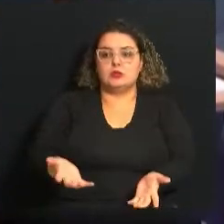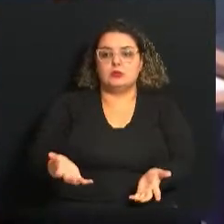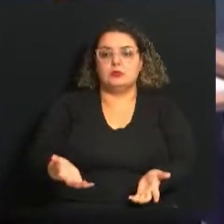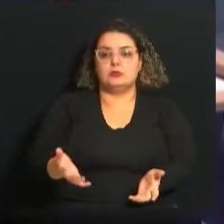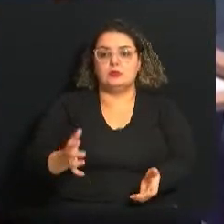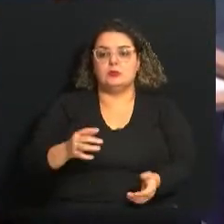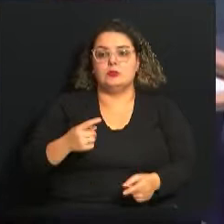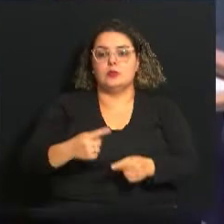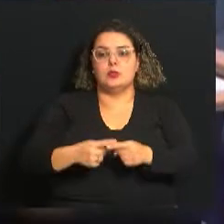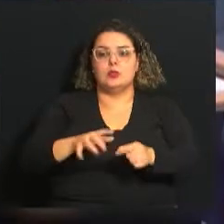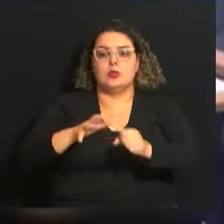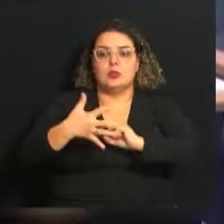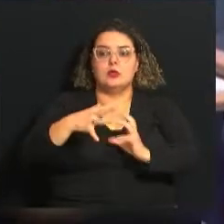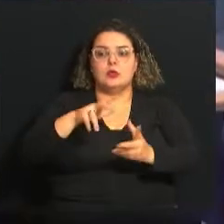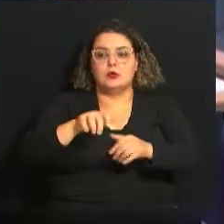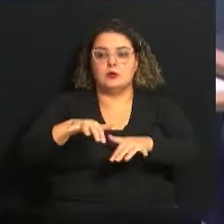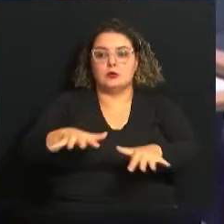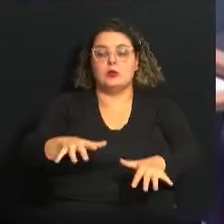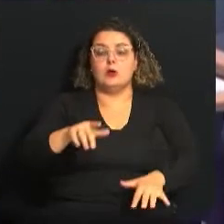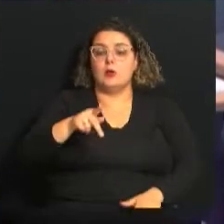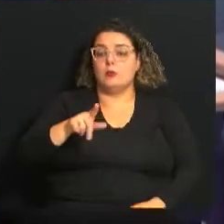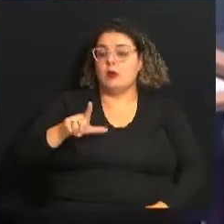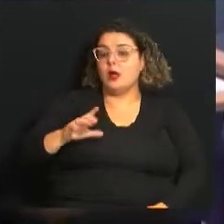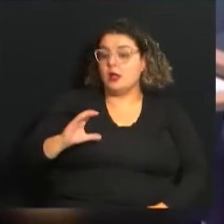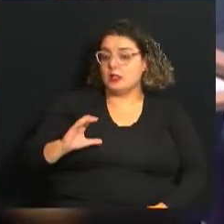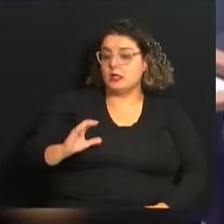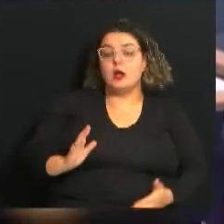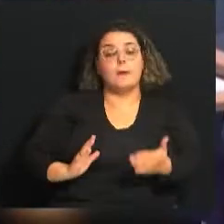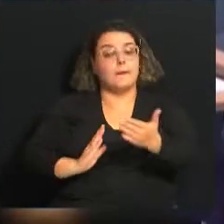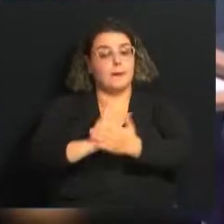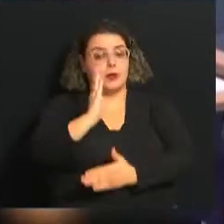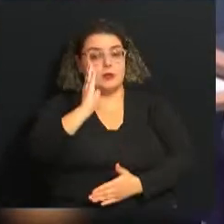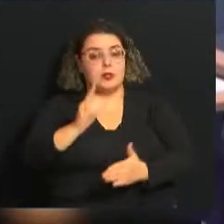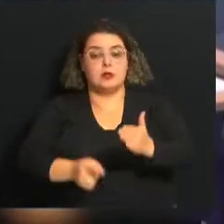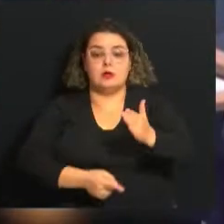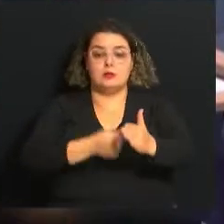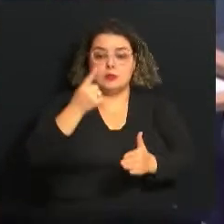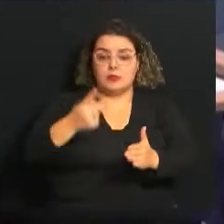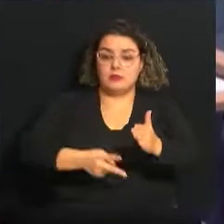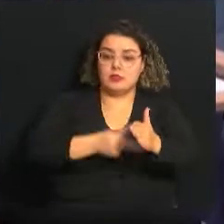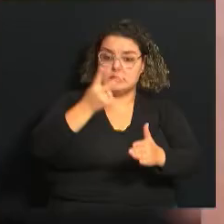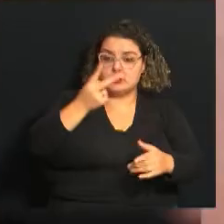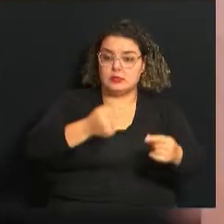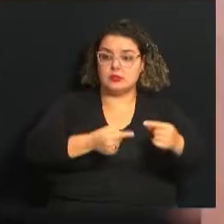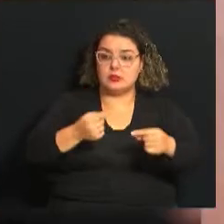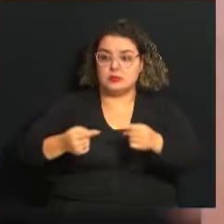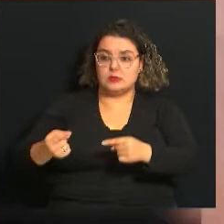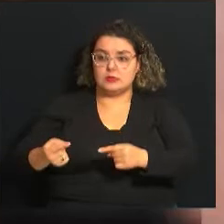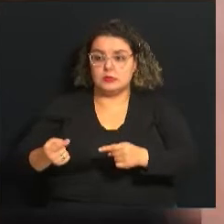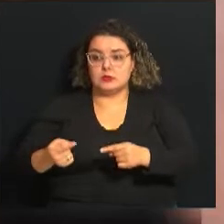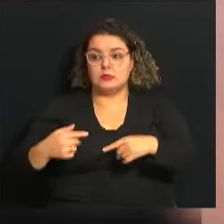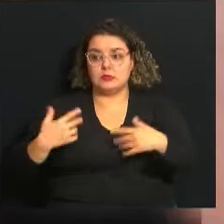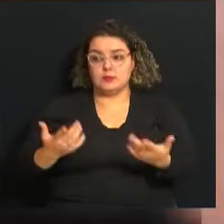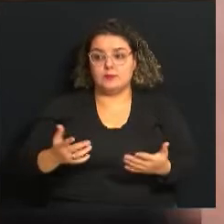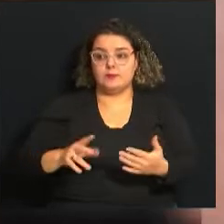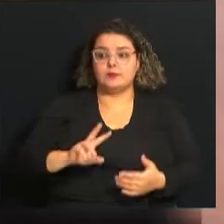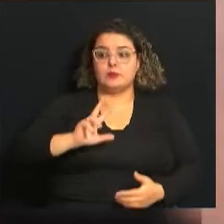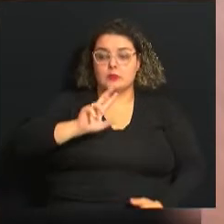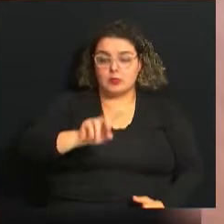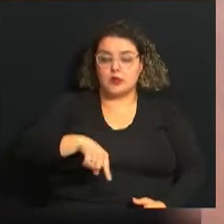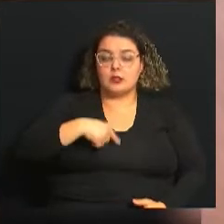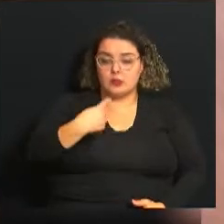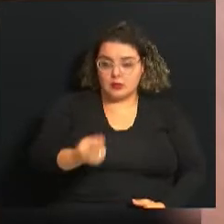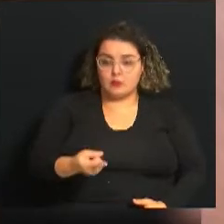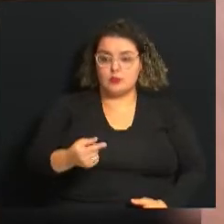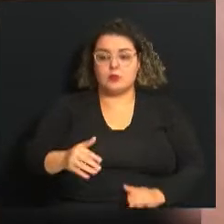pandemia. Já o PLC foi aprovado em primeira e segunda discussão. Na sequência, estava na pauta